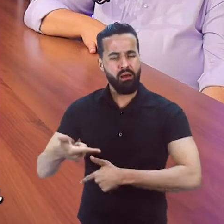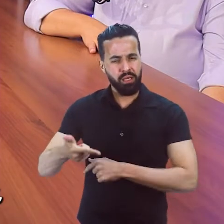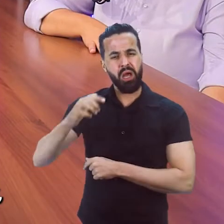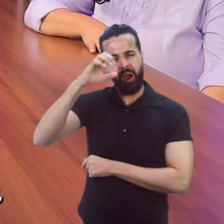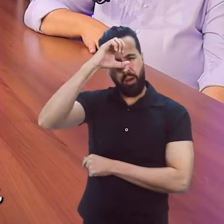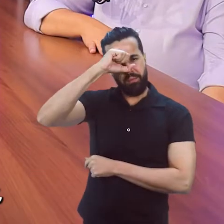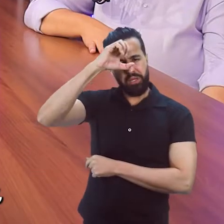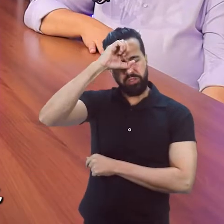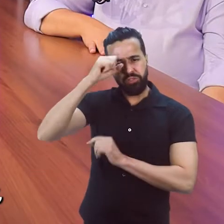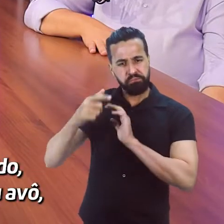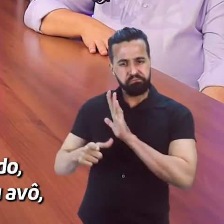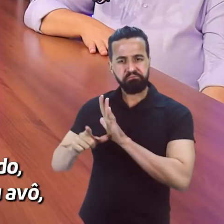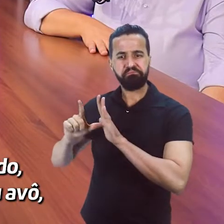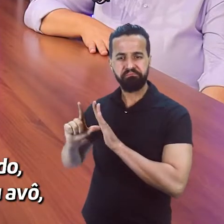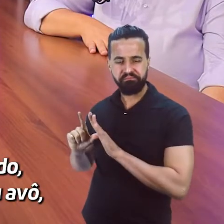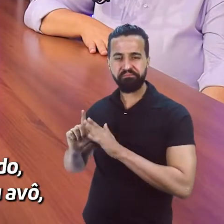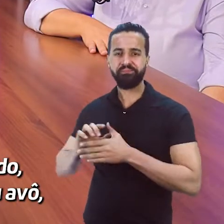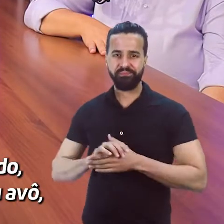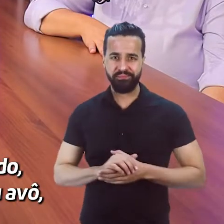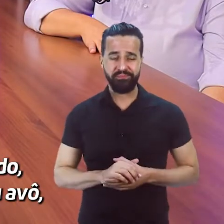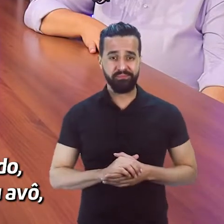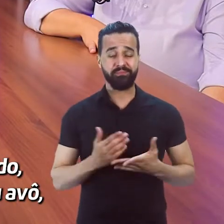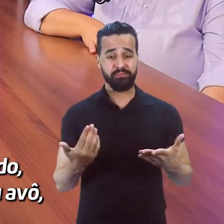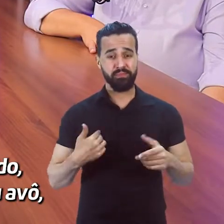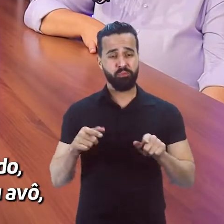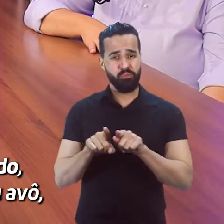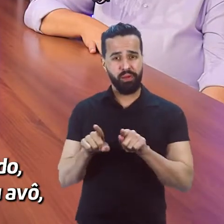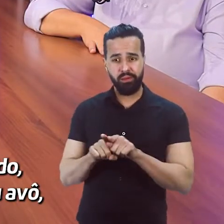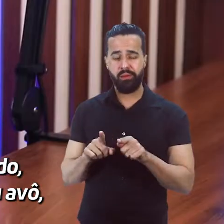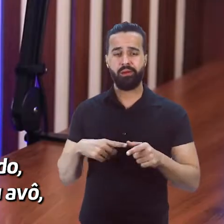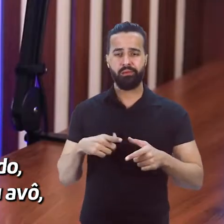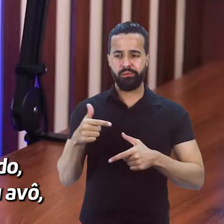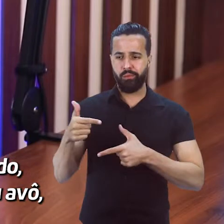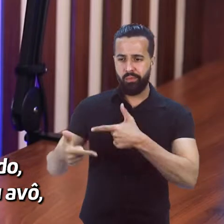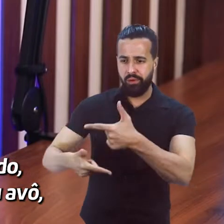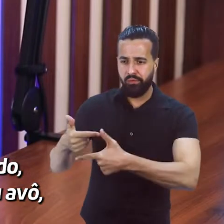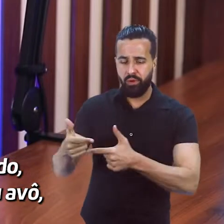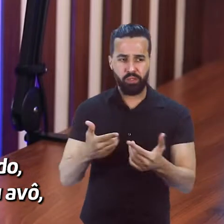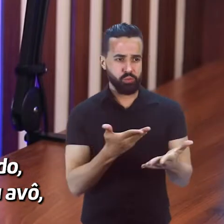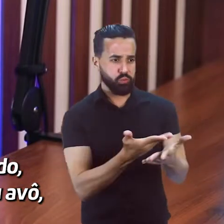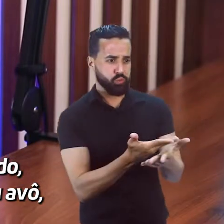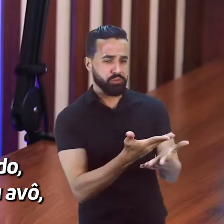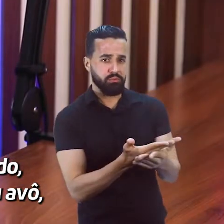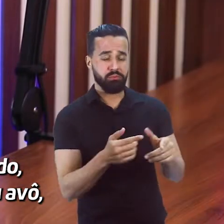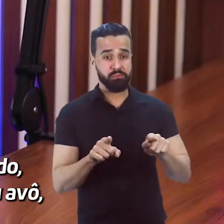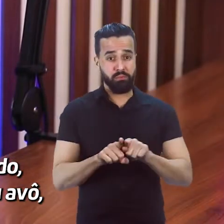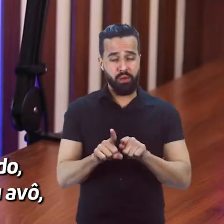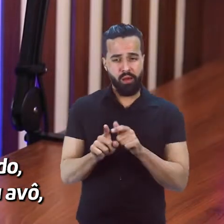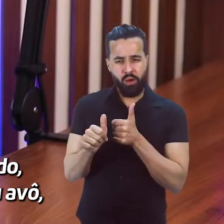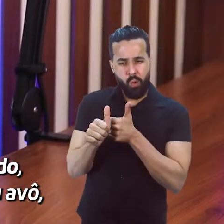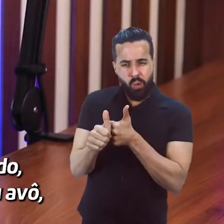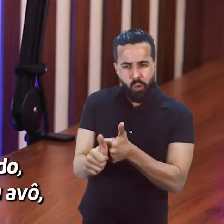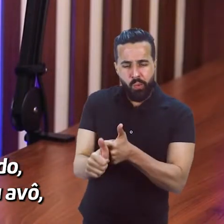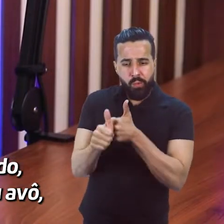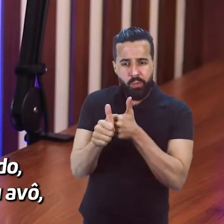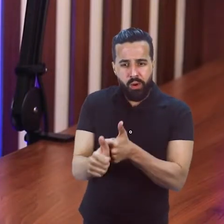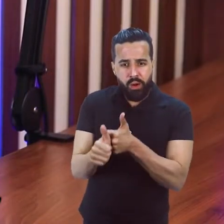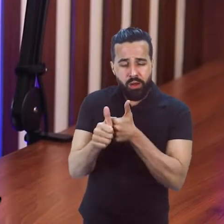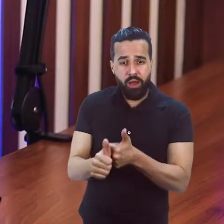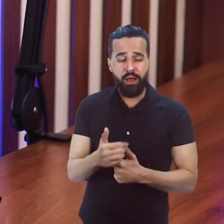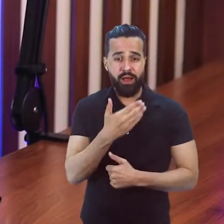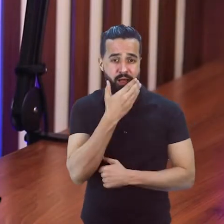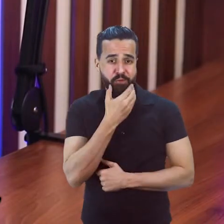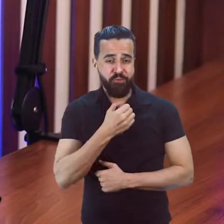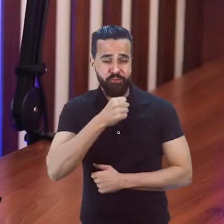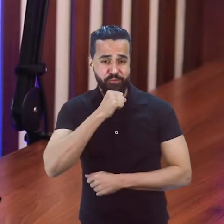Lógico que dentro das minhas possibilidades eu estudava, não trabalhava o tempo todo, né? Mas acompanhando sempre, né? Meu pai, meu avô, né?